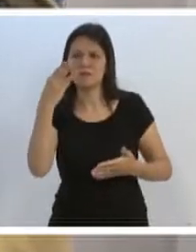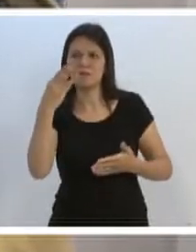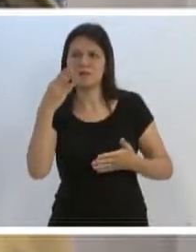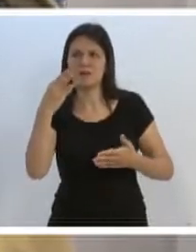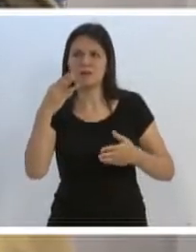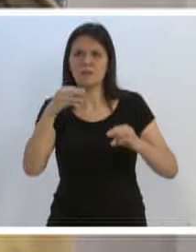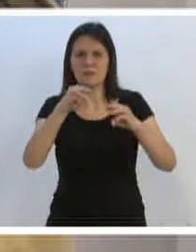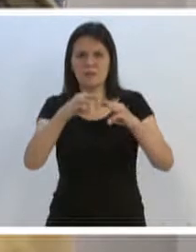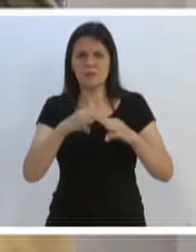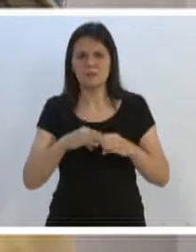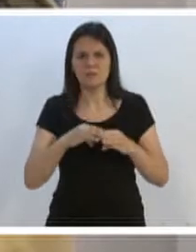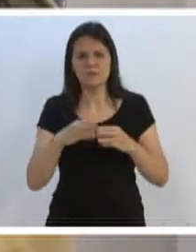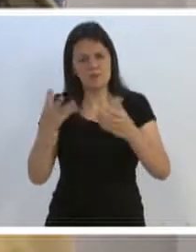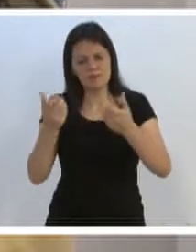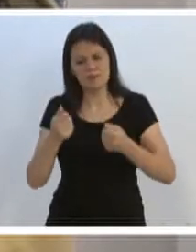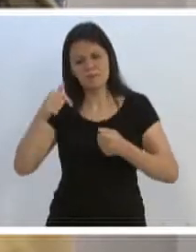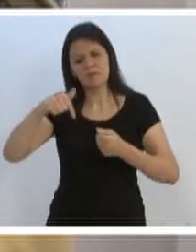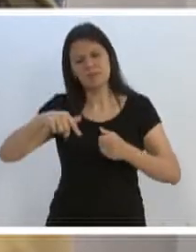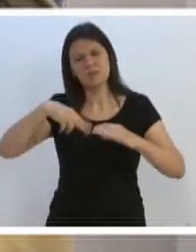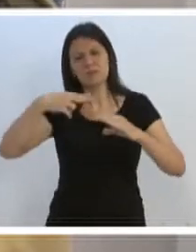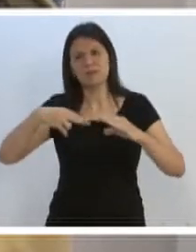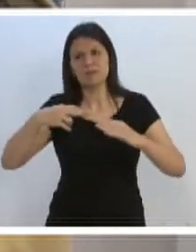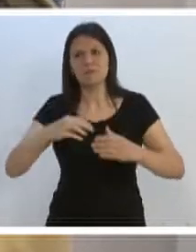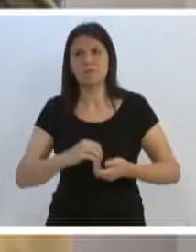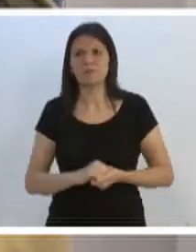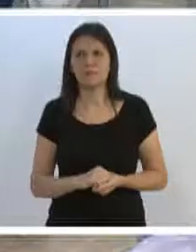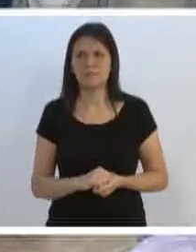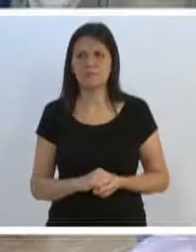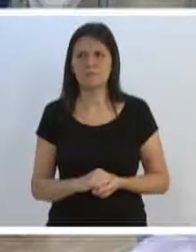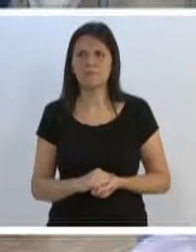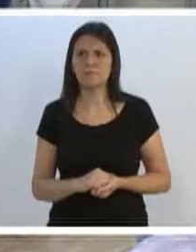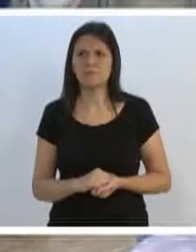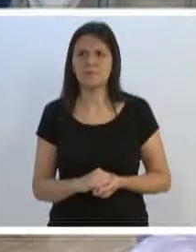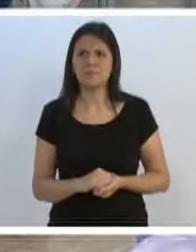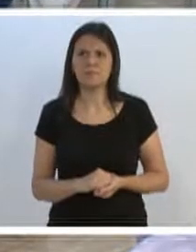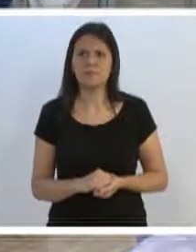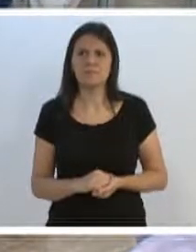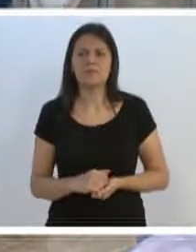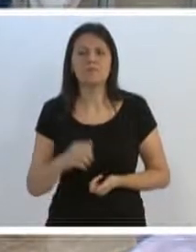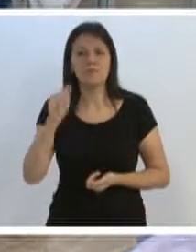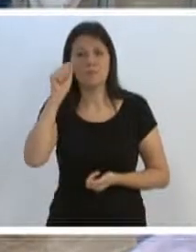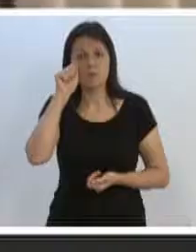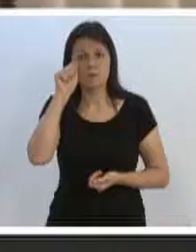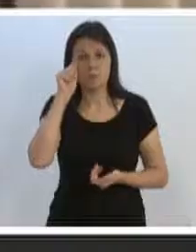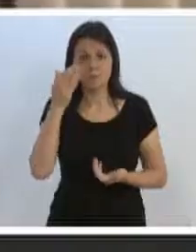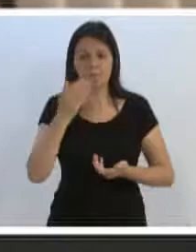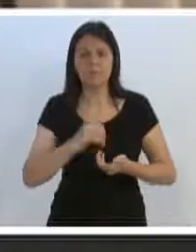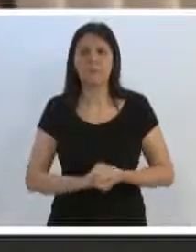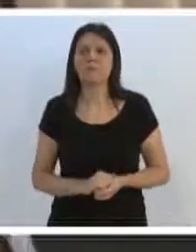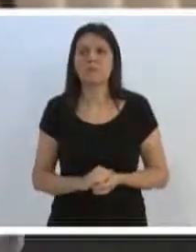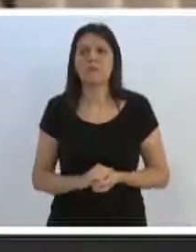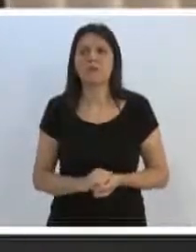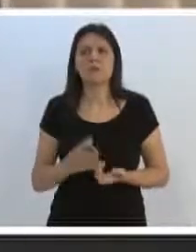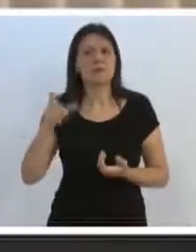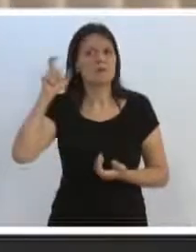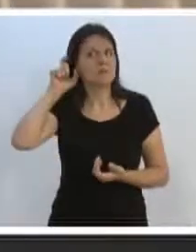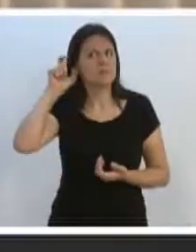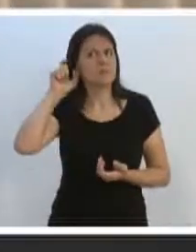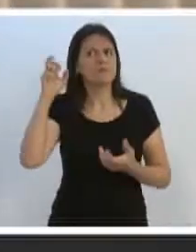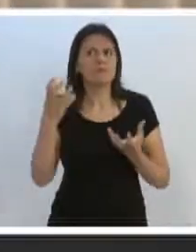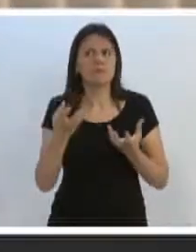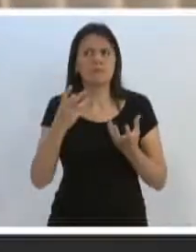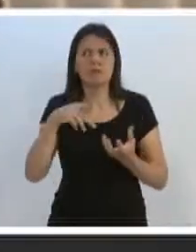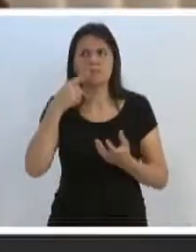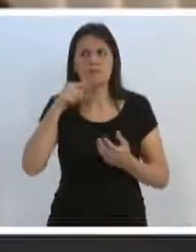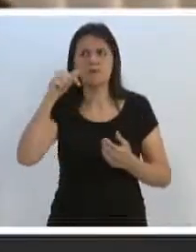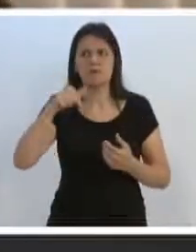que elas pudessem receber aqui na Casa do Povo. Concede a parte? Concedo. Vereador Almir Vieira, em a parte. Vereador Manto, eu quero aqui fazer